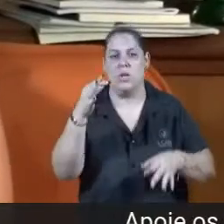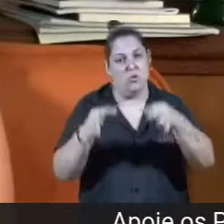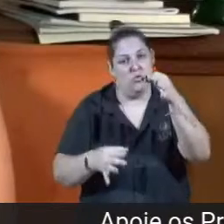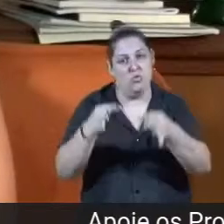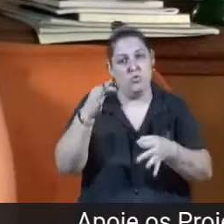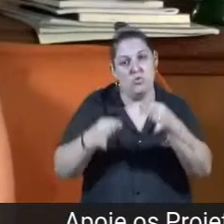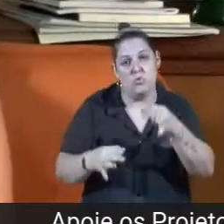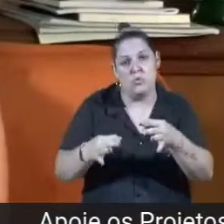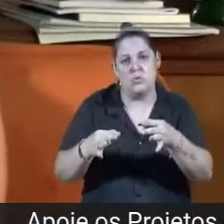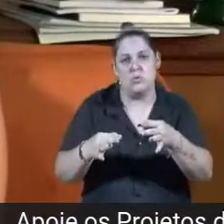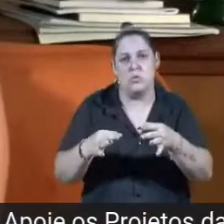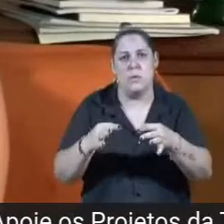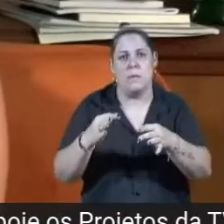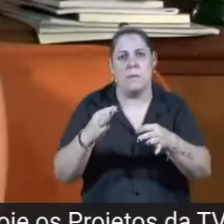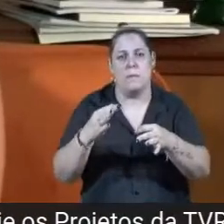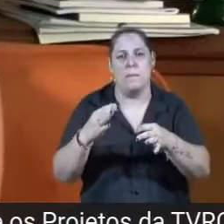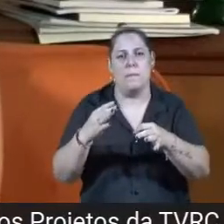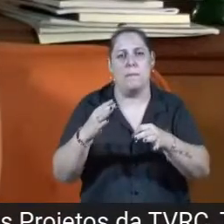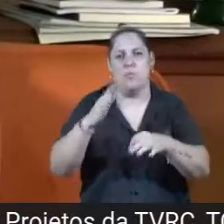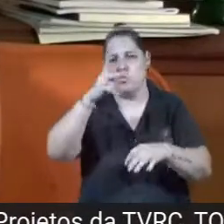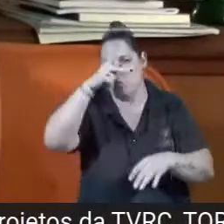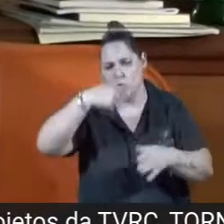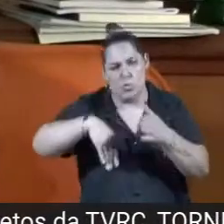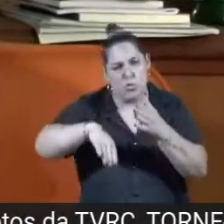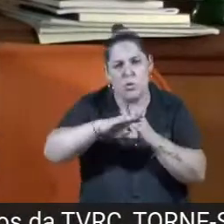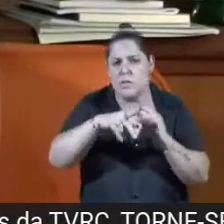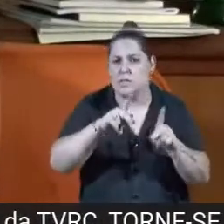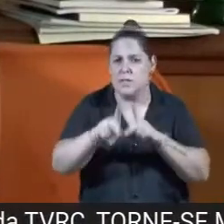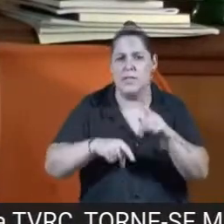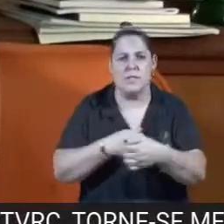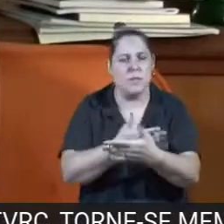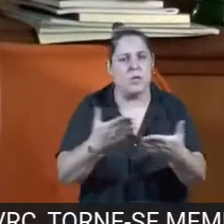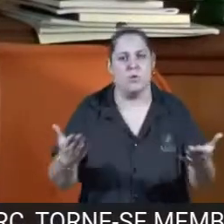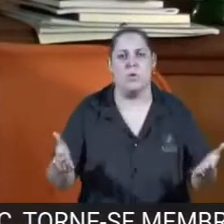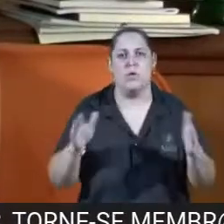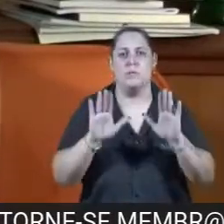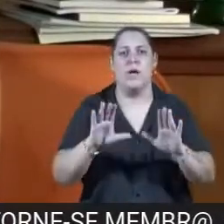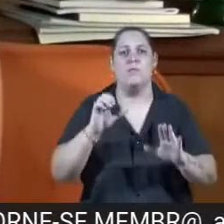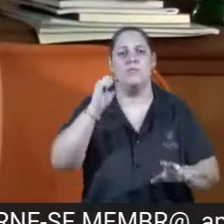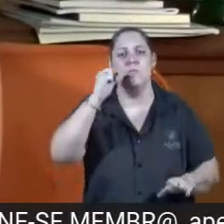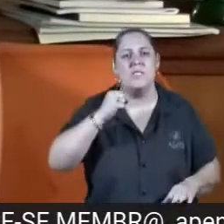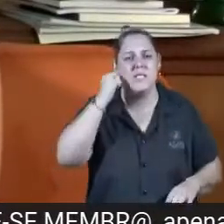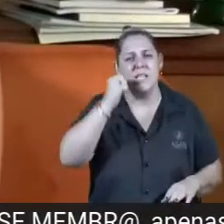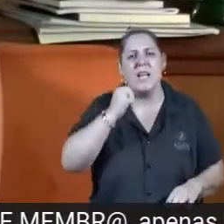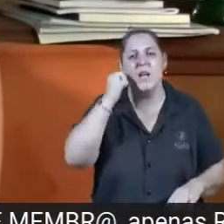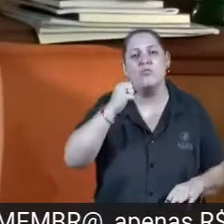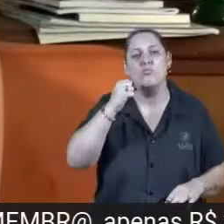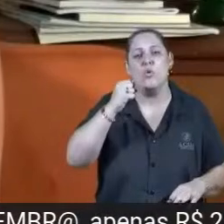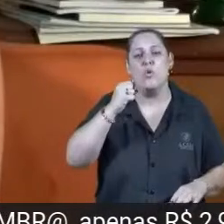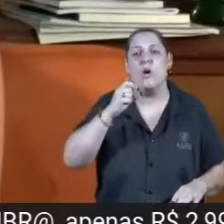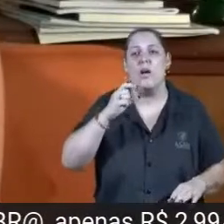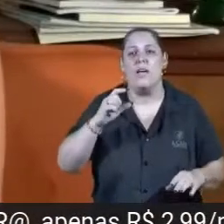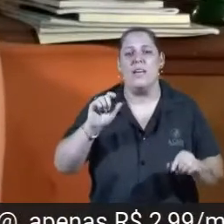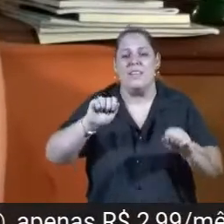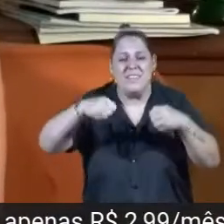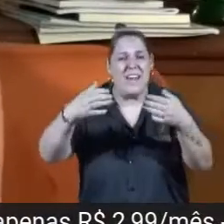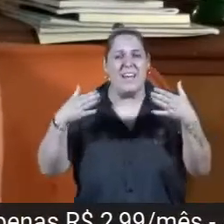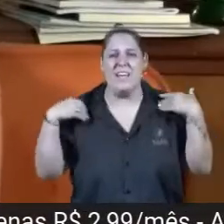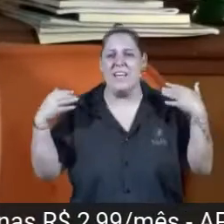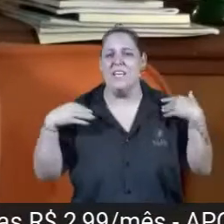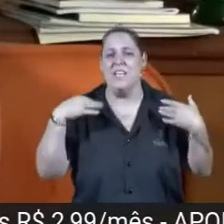para todos. Mas nós temos, do outro lado, um senador que com muito orgulho é o Espírito Santo, que é um